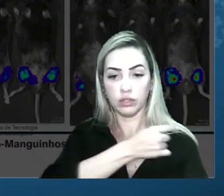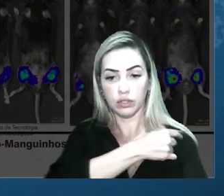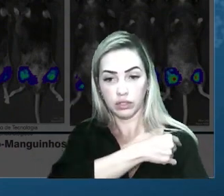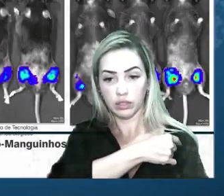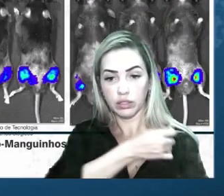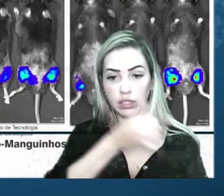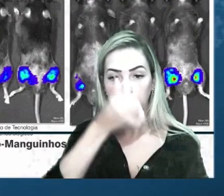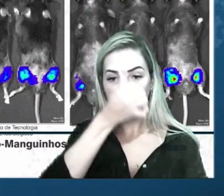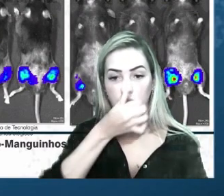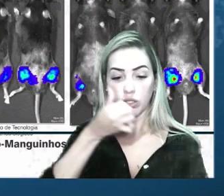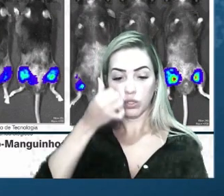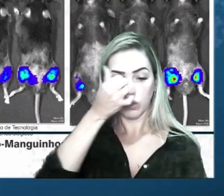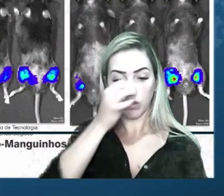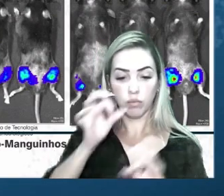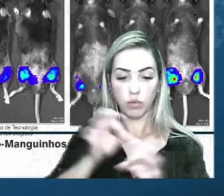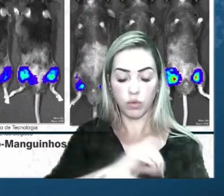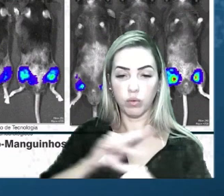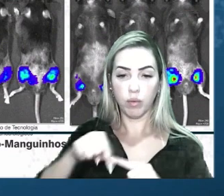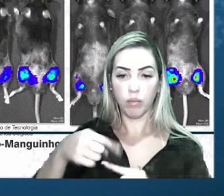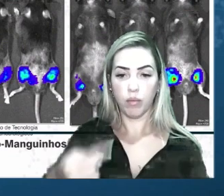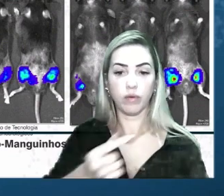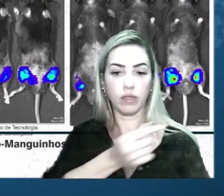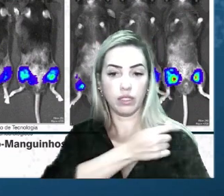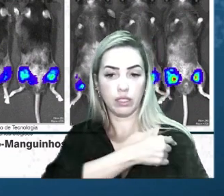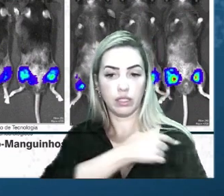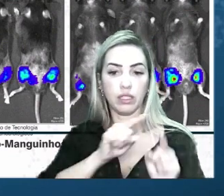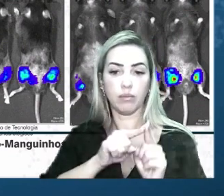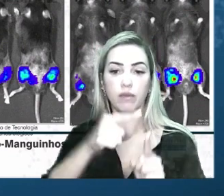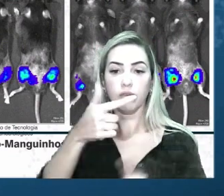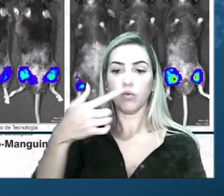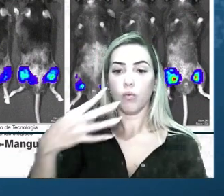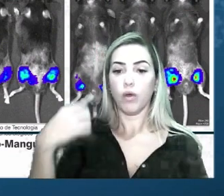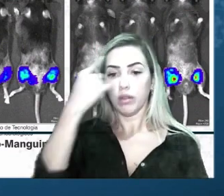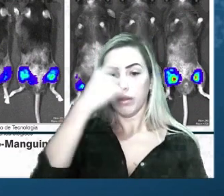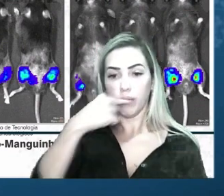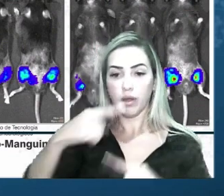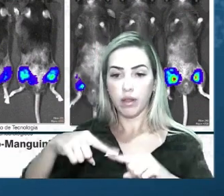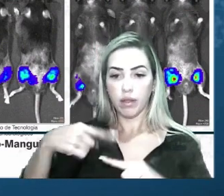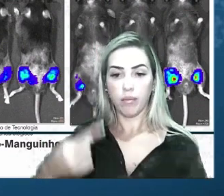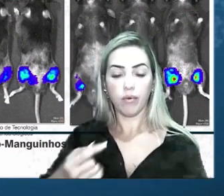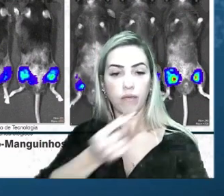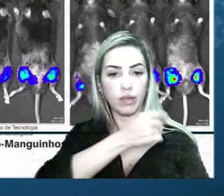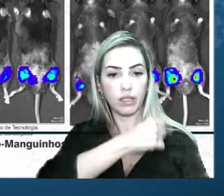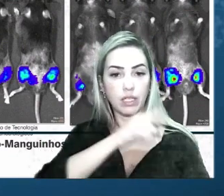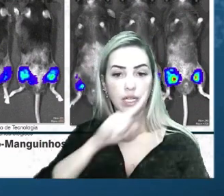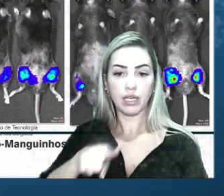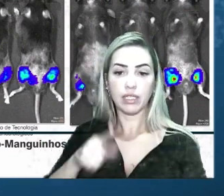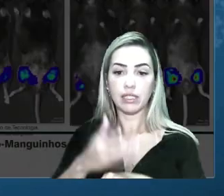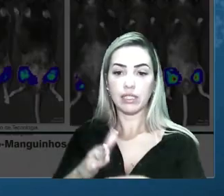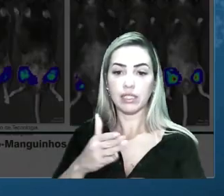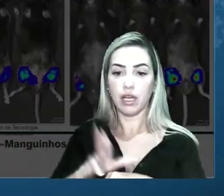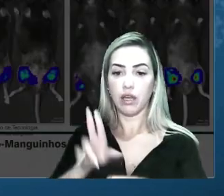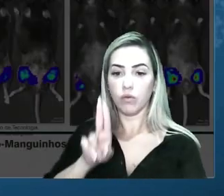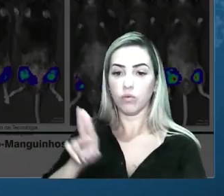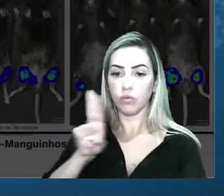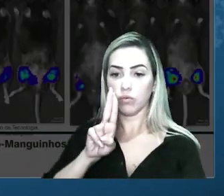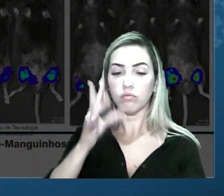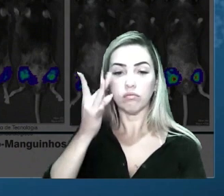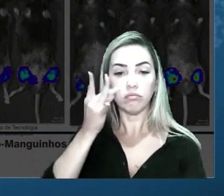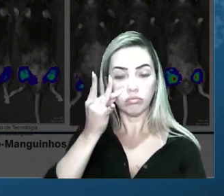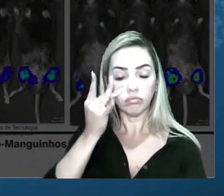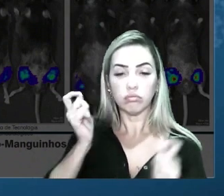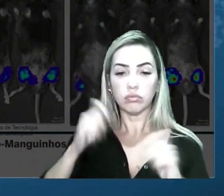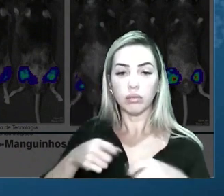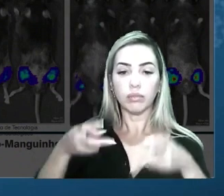após a aplicação e 24 horas após a aplicação. É um ensaio de delivery em vivo. Então, é possível observar que é uma